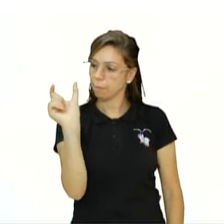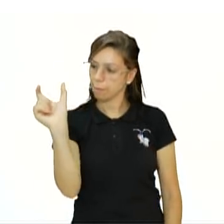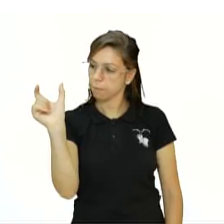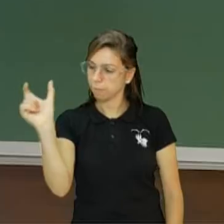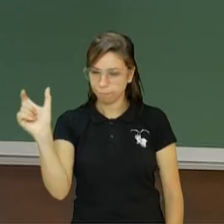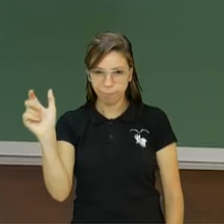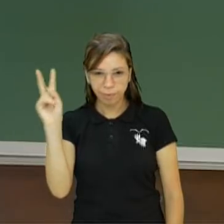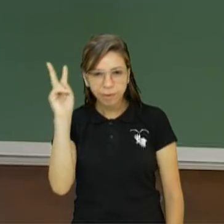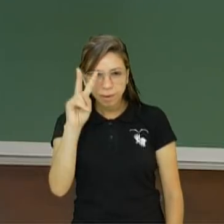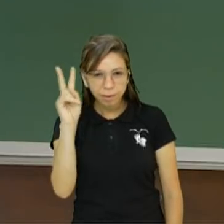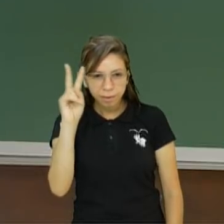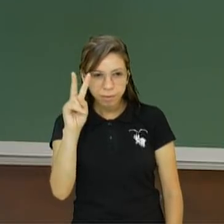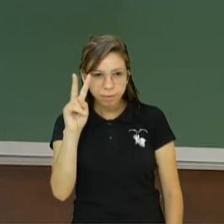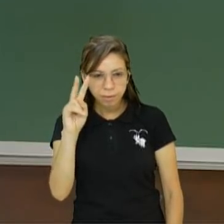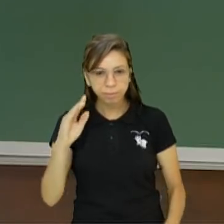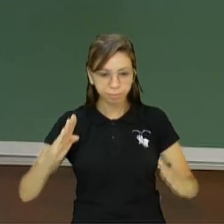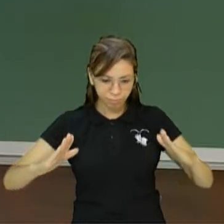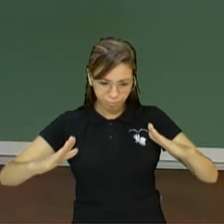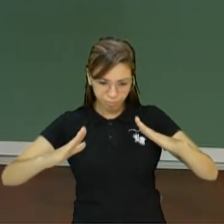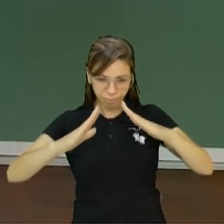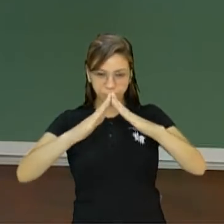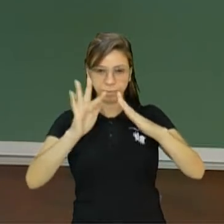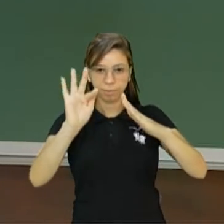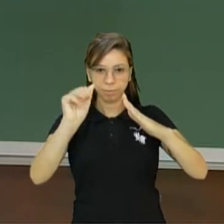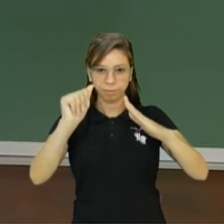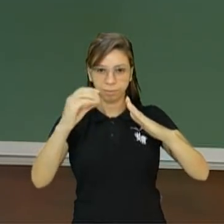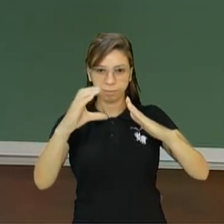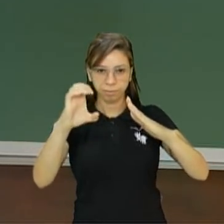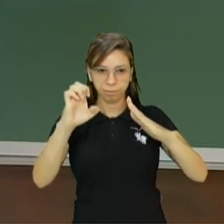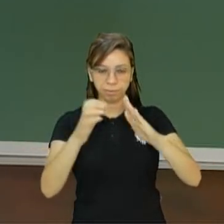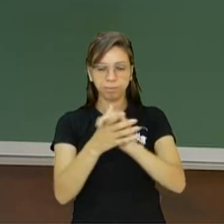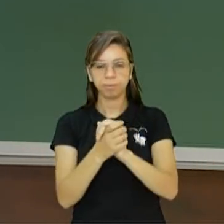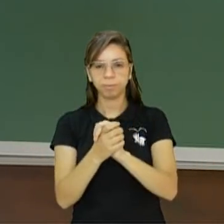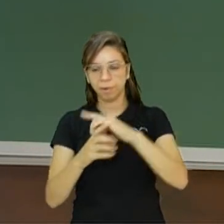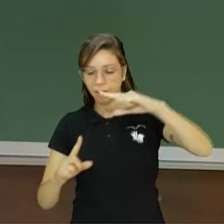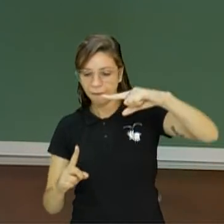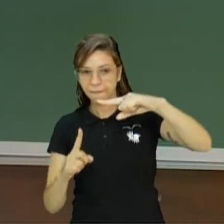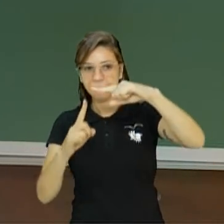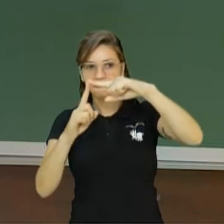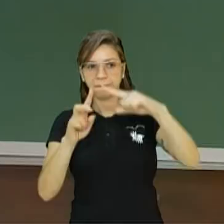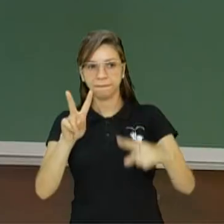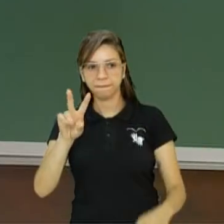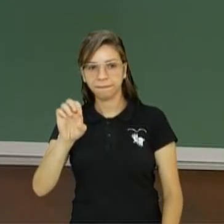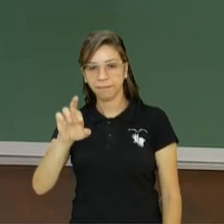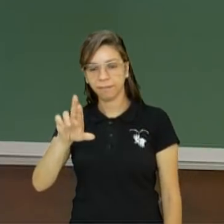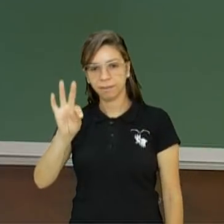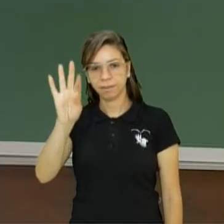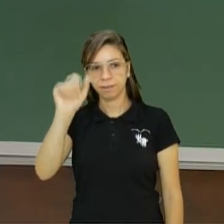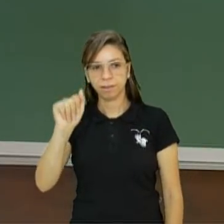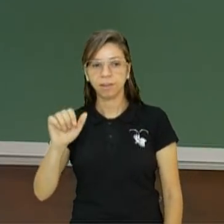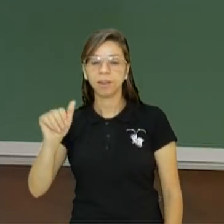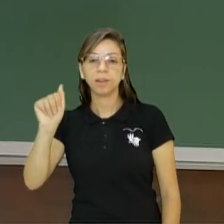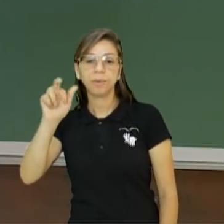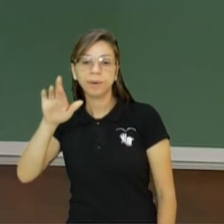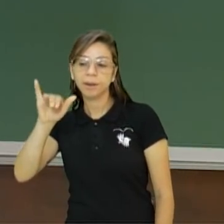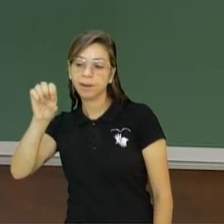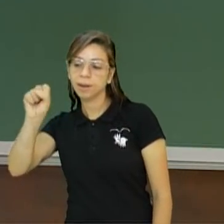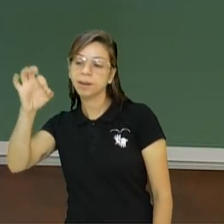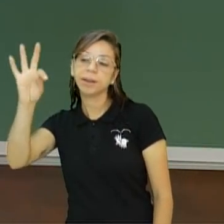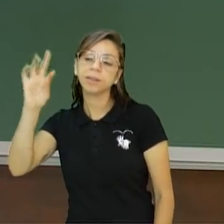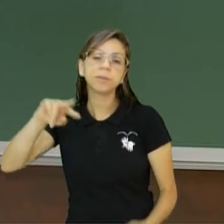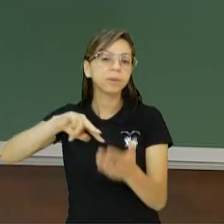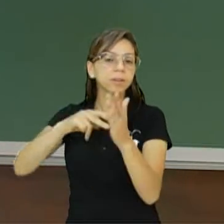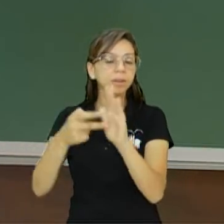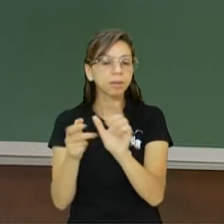Você lembra o que é face? O que é vértice? O que é aresta? O que são esses carinhas no